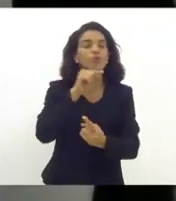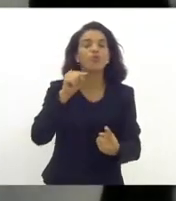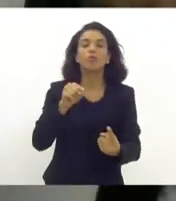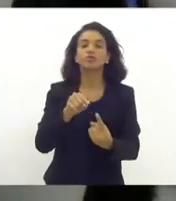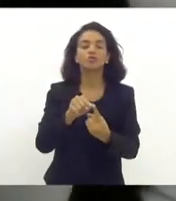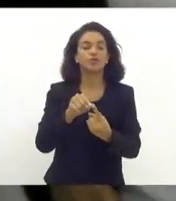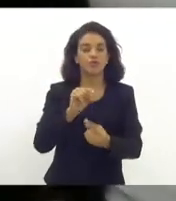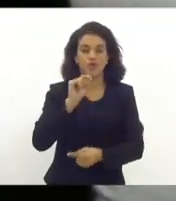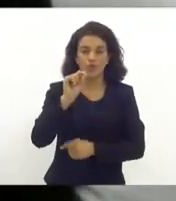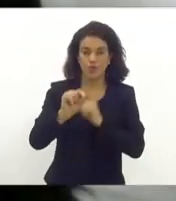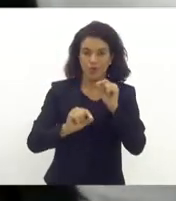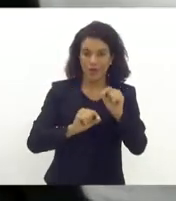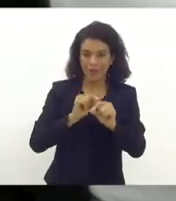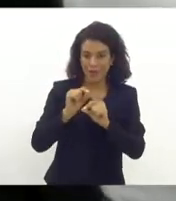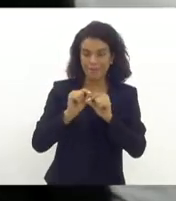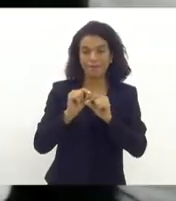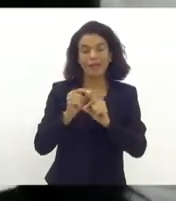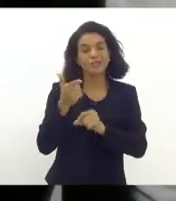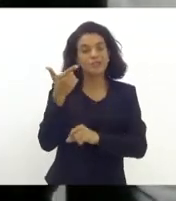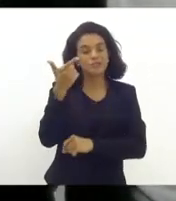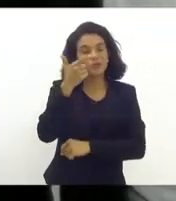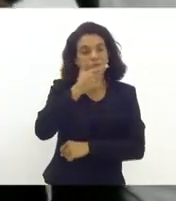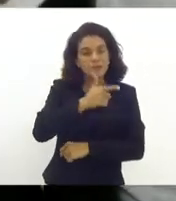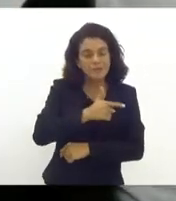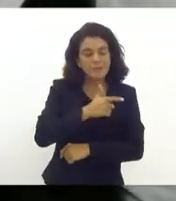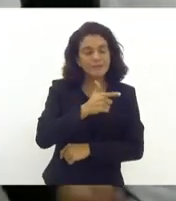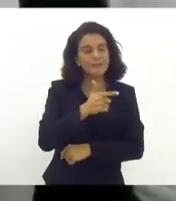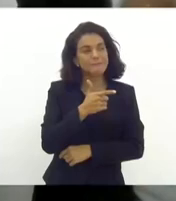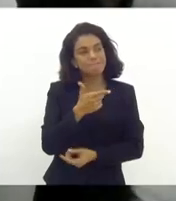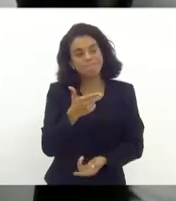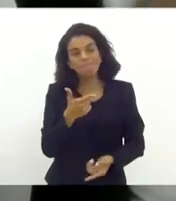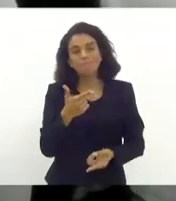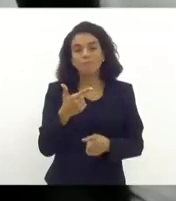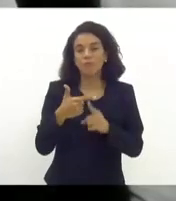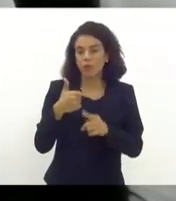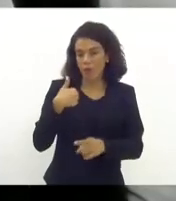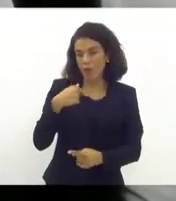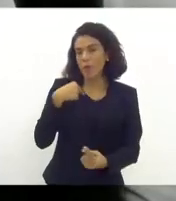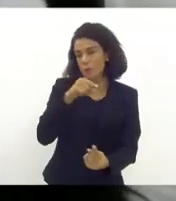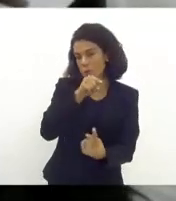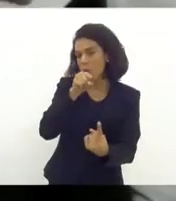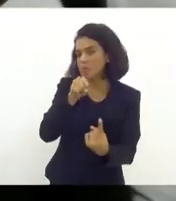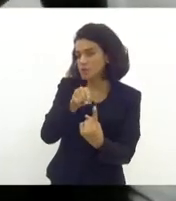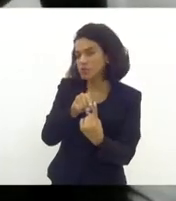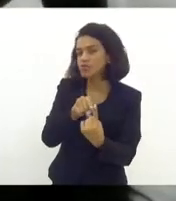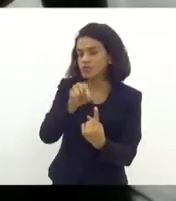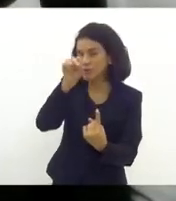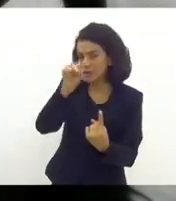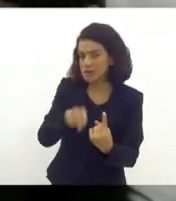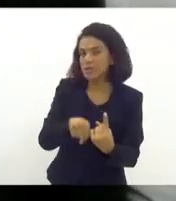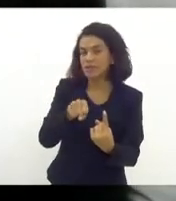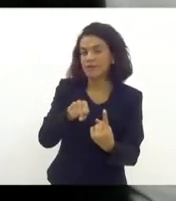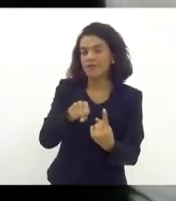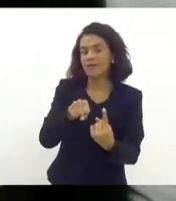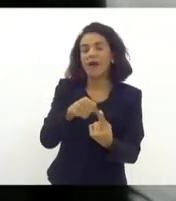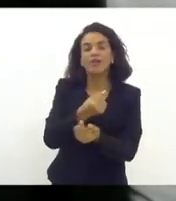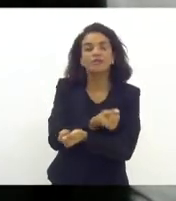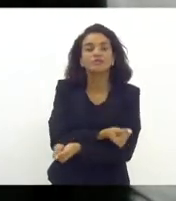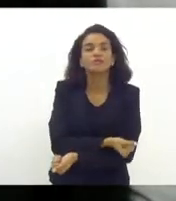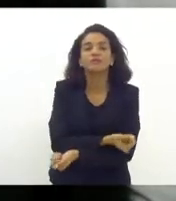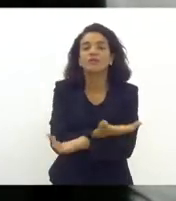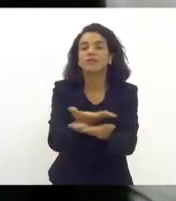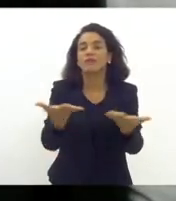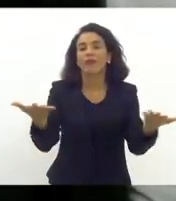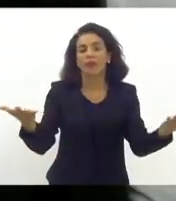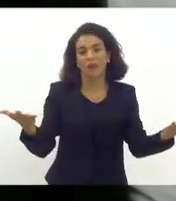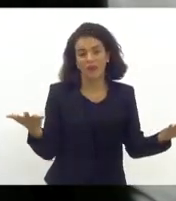firmar uma coisa que eu pleitei que todo mundo pleiteia a gente traz Quantos